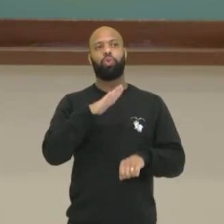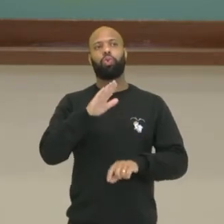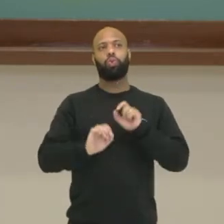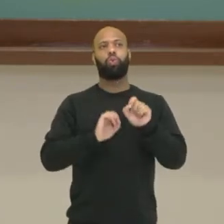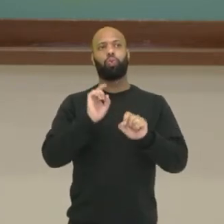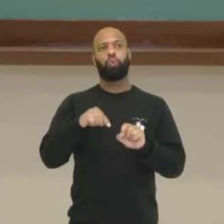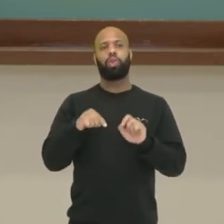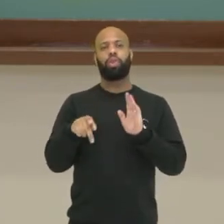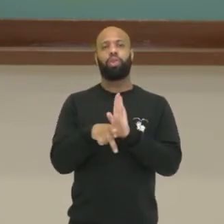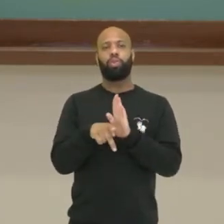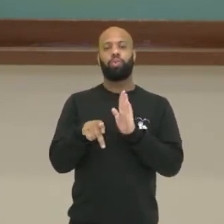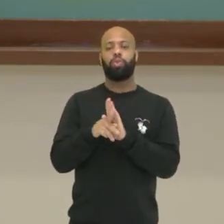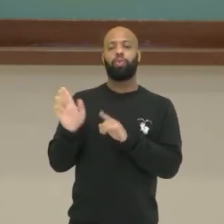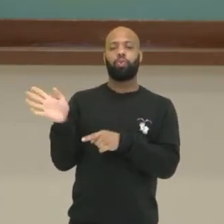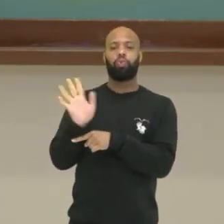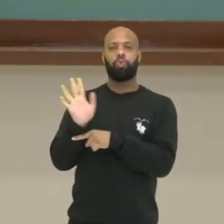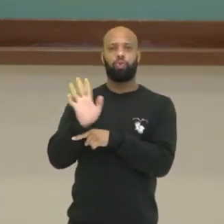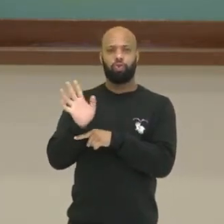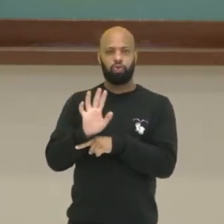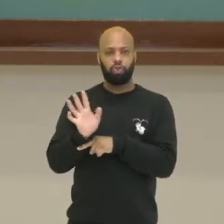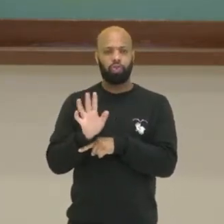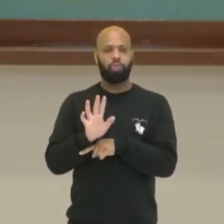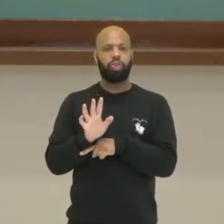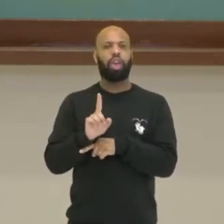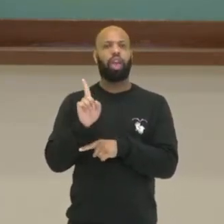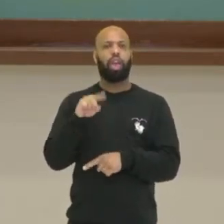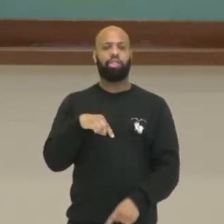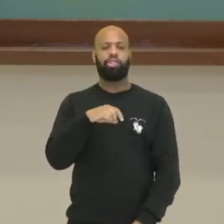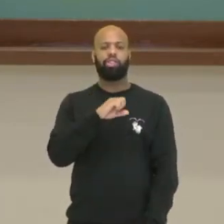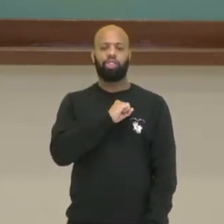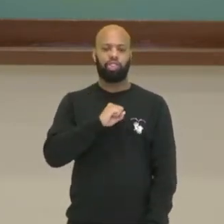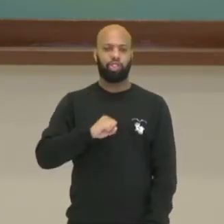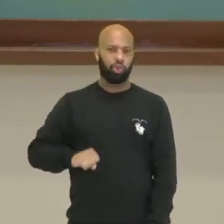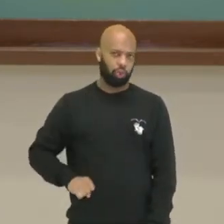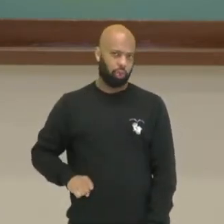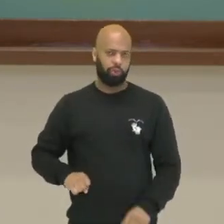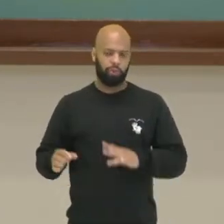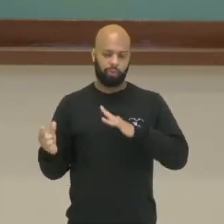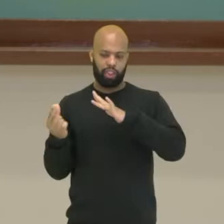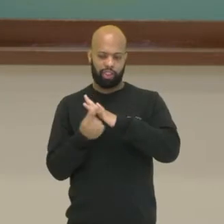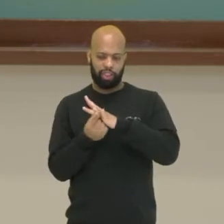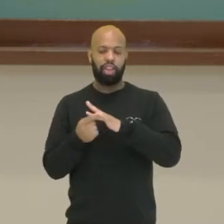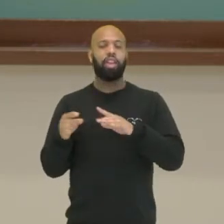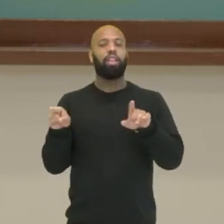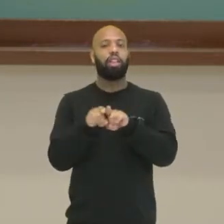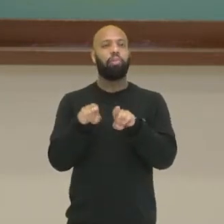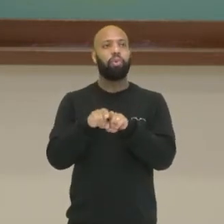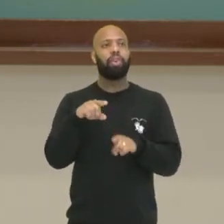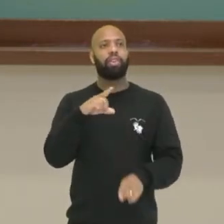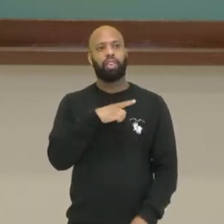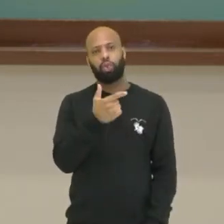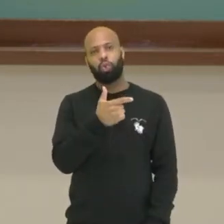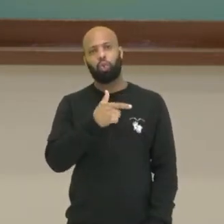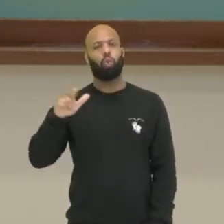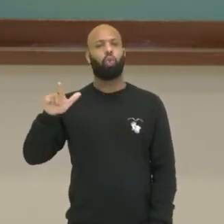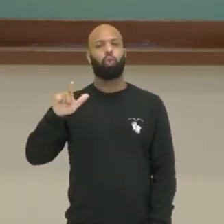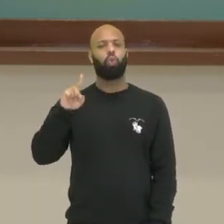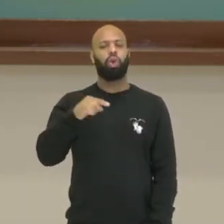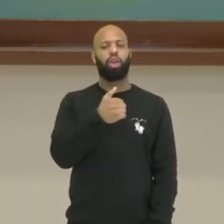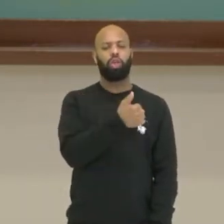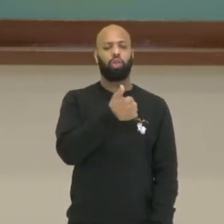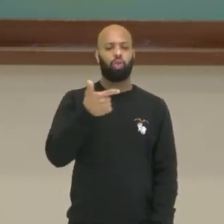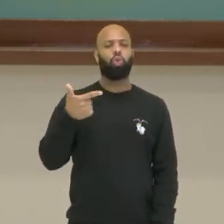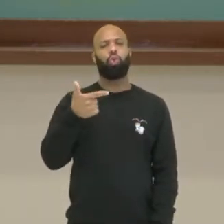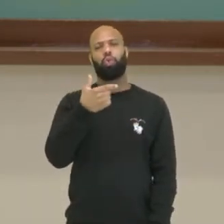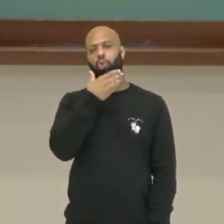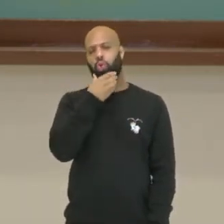do Senhor dos Anéis, mas é claro, existem outros clássicos, Doutor Zhivago, Doze Homens e